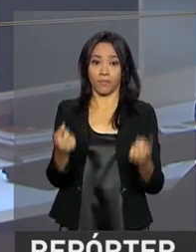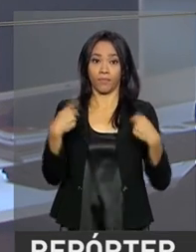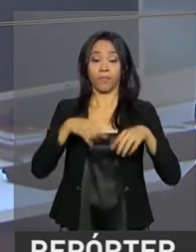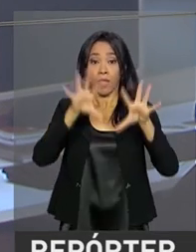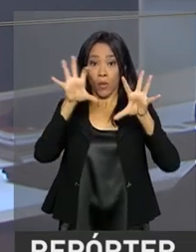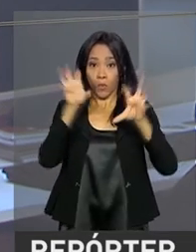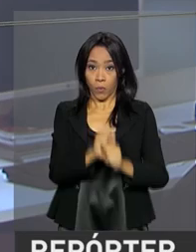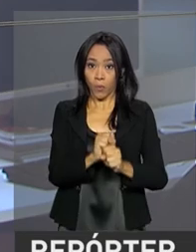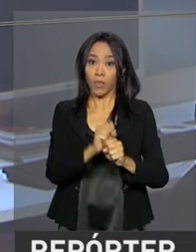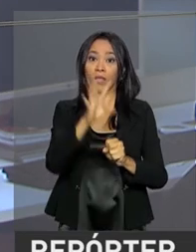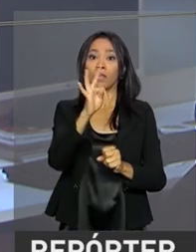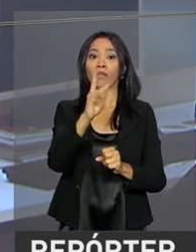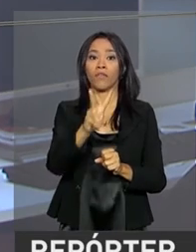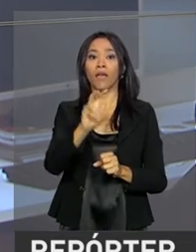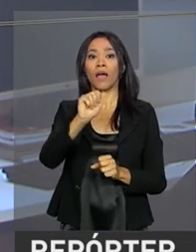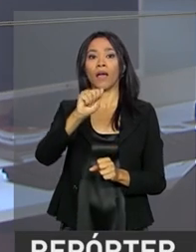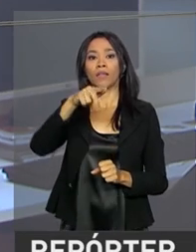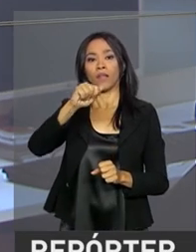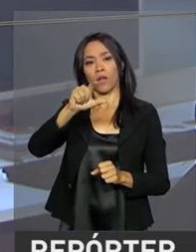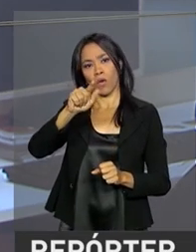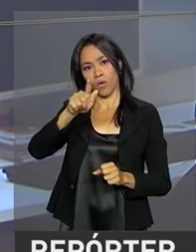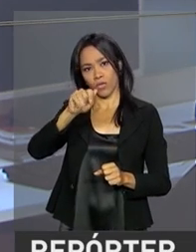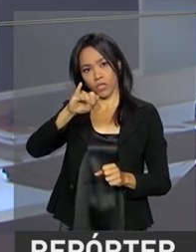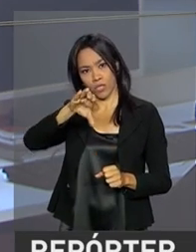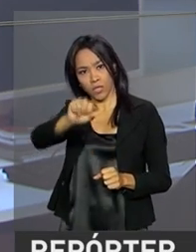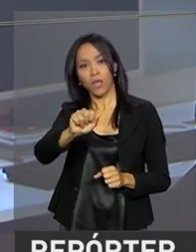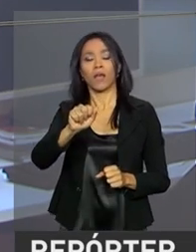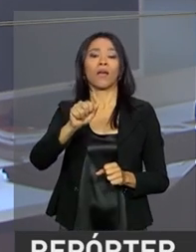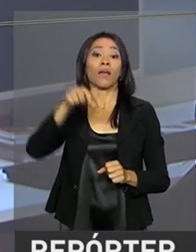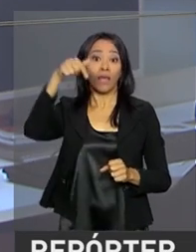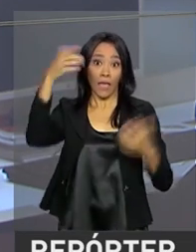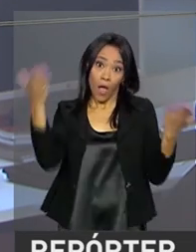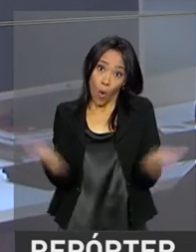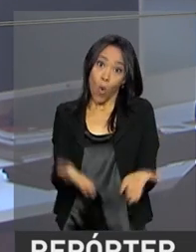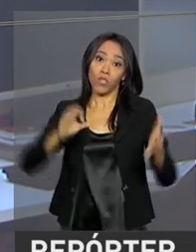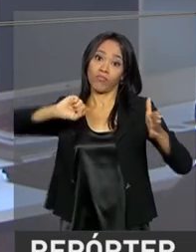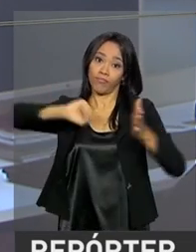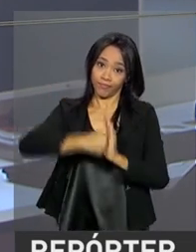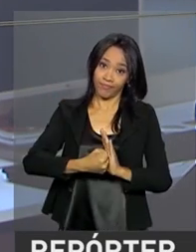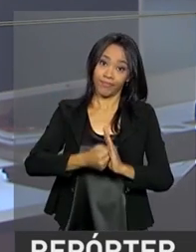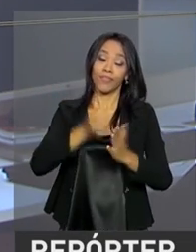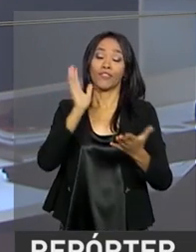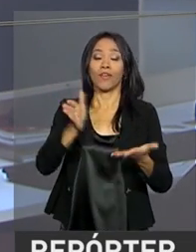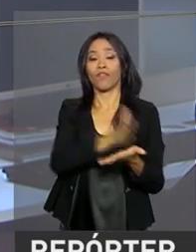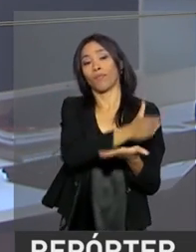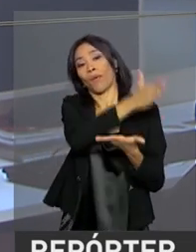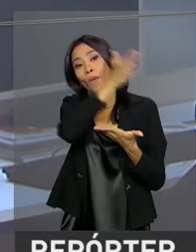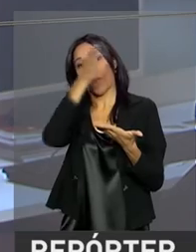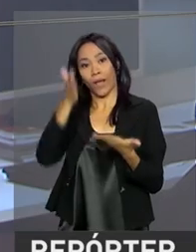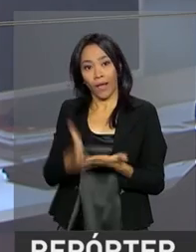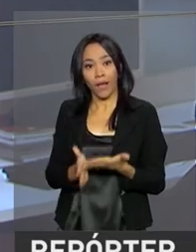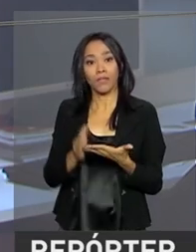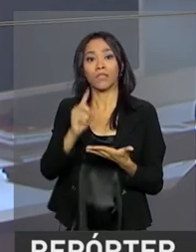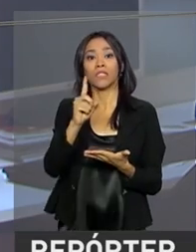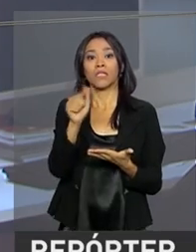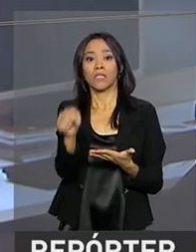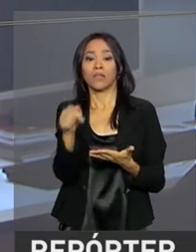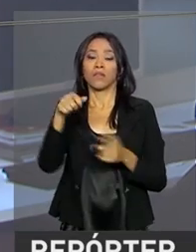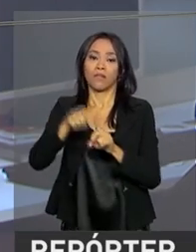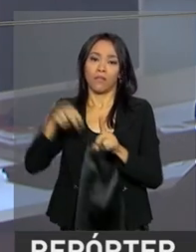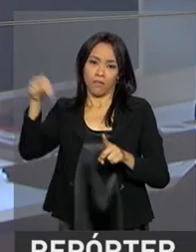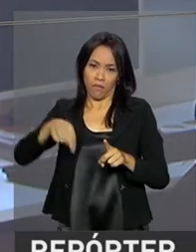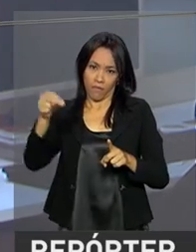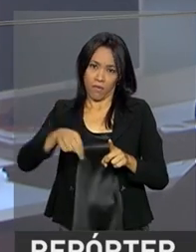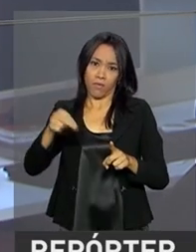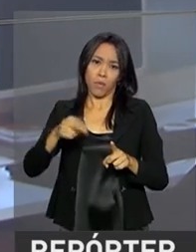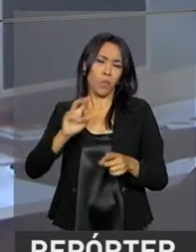TVs analógicas no Distrito Federal e cidades do entorno, que seria hoje, foi prorrogado para o dia 17 de novembro. Quem explica